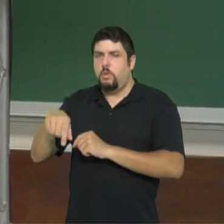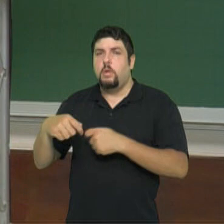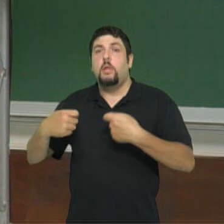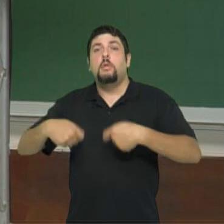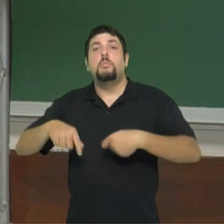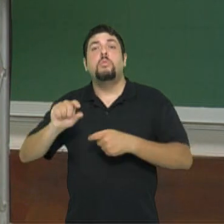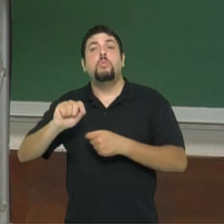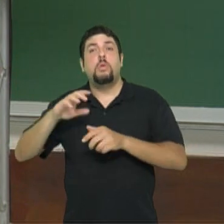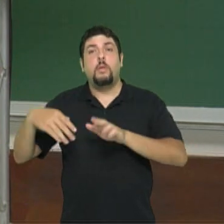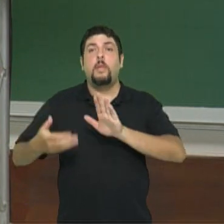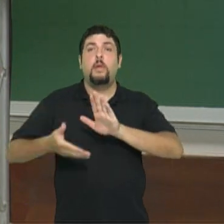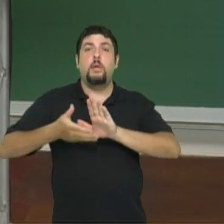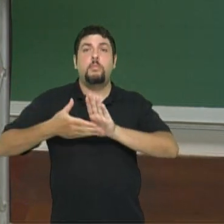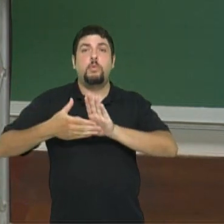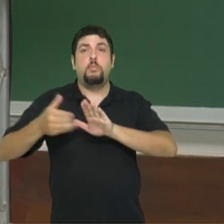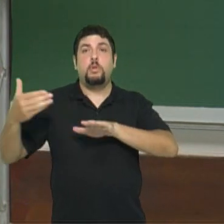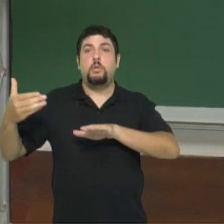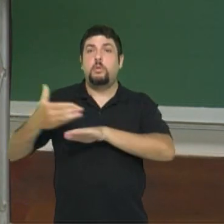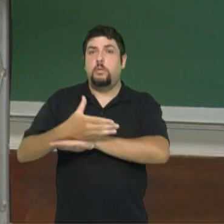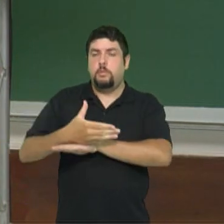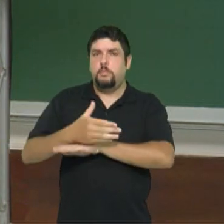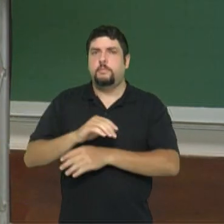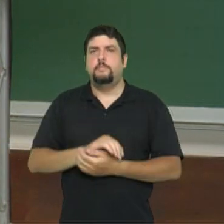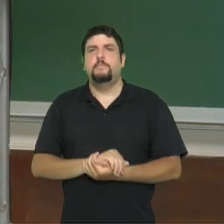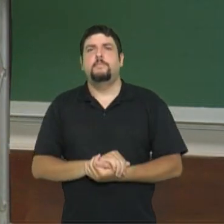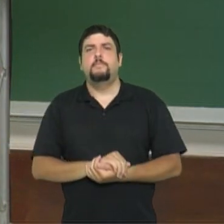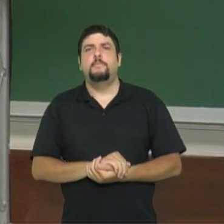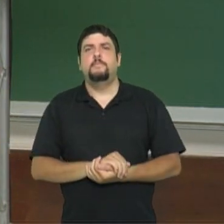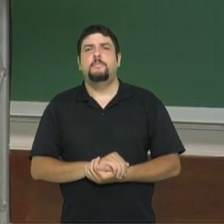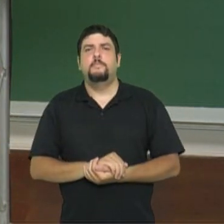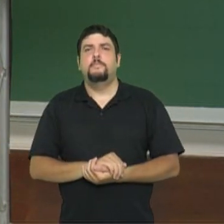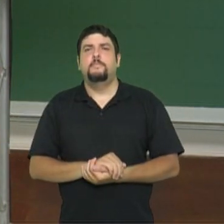uma proposta de intervenção, certo?